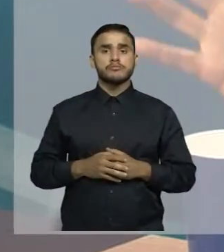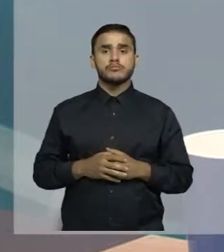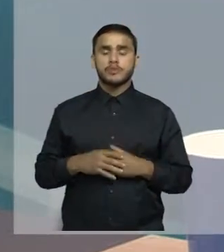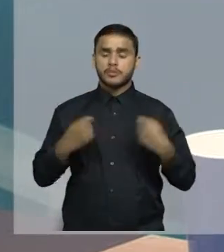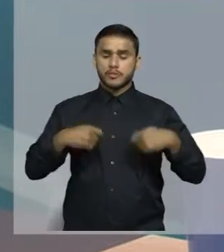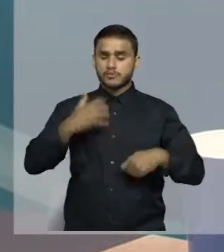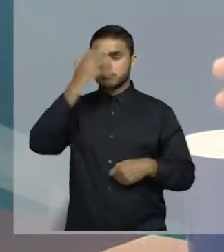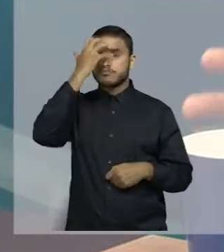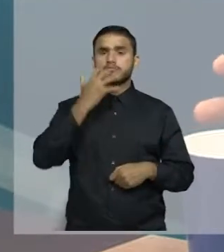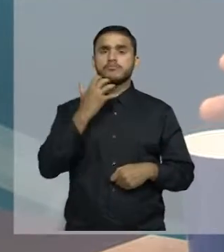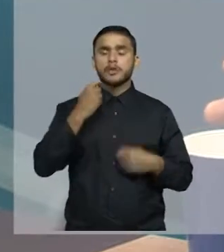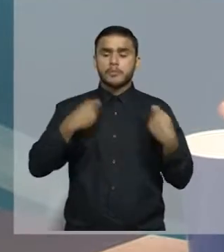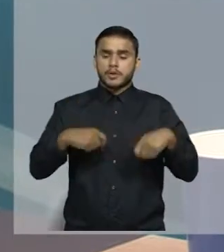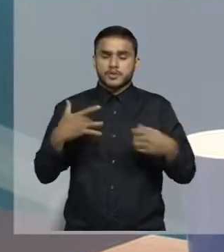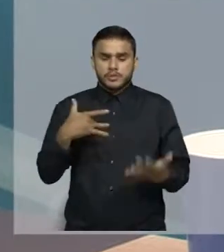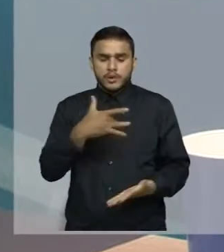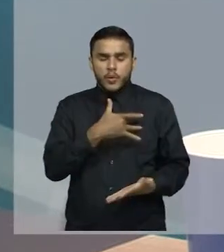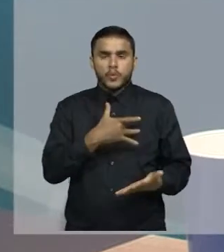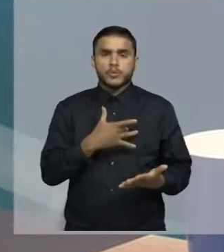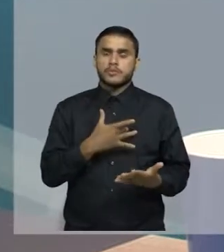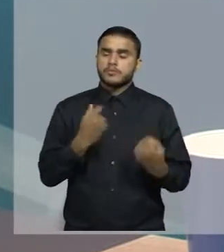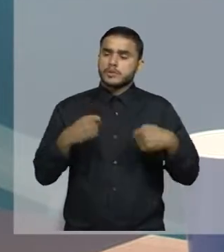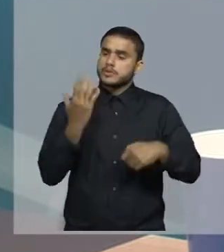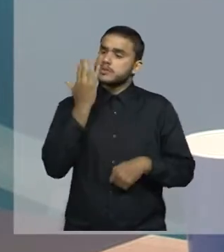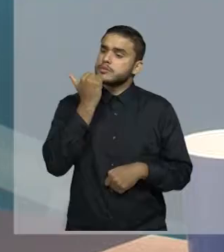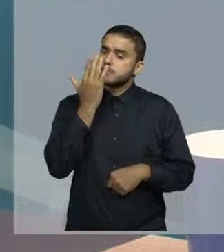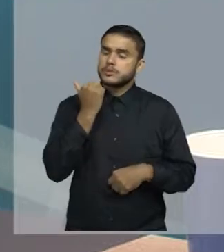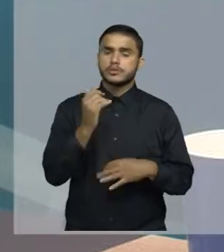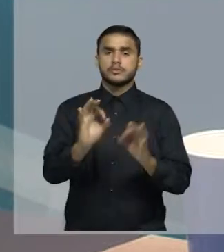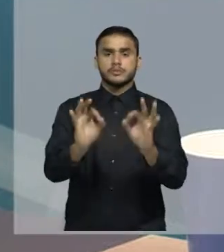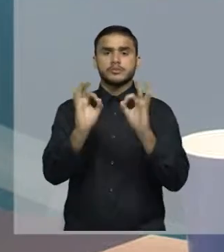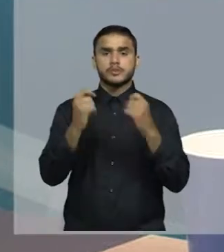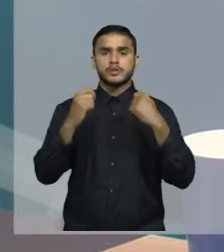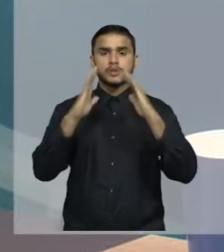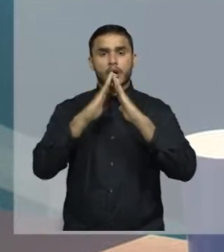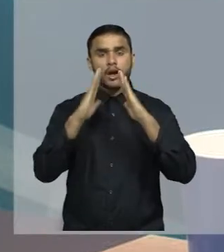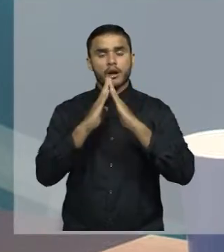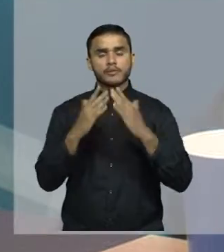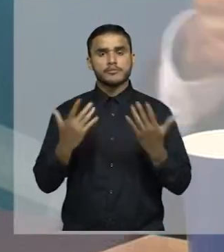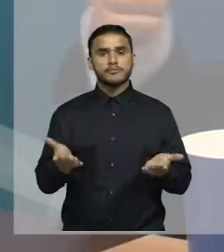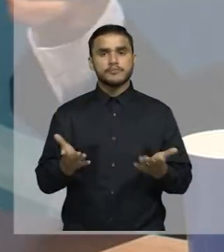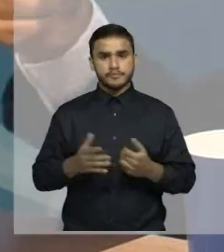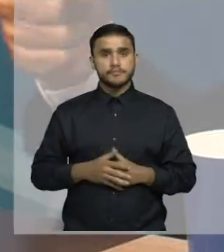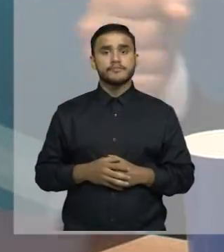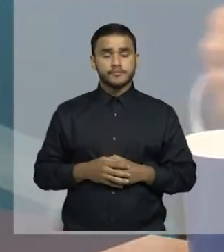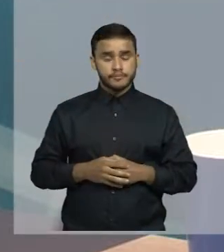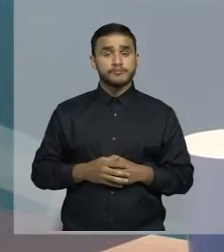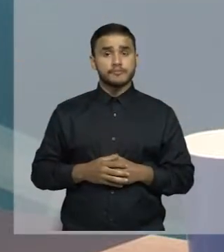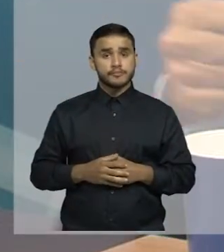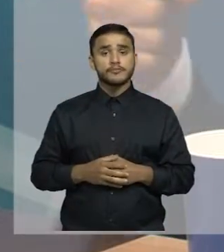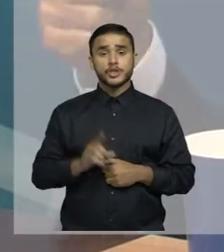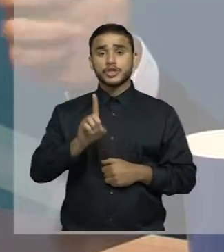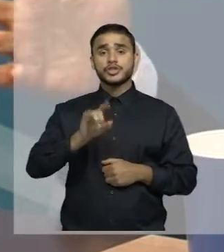indeterminado, que é a dignidade humana. E é aí que está havendo problema. Porque a dignidade humana é uma coisa elástica,